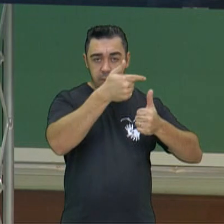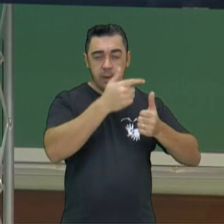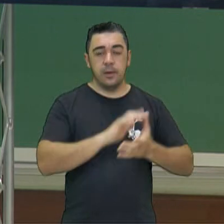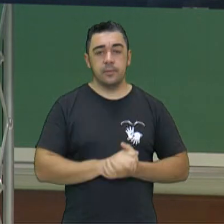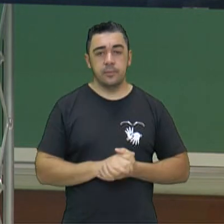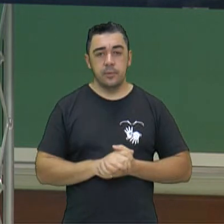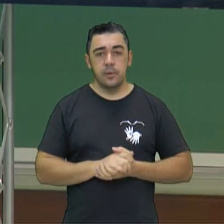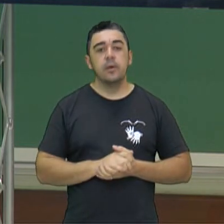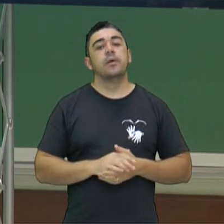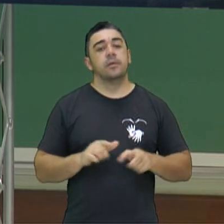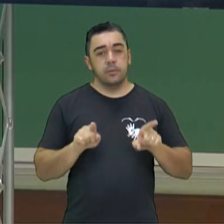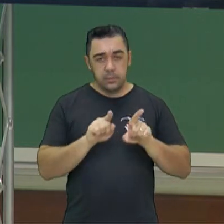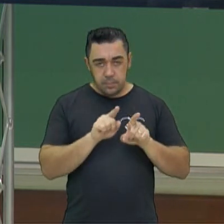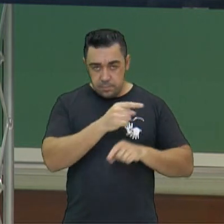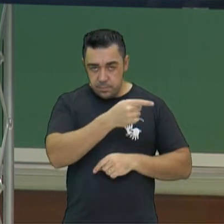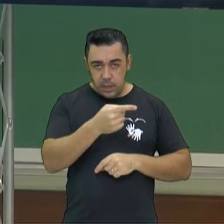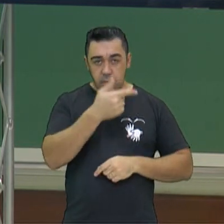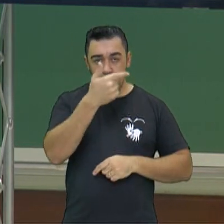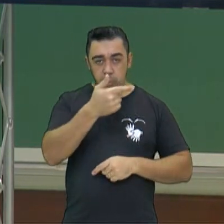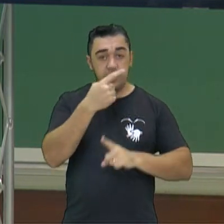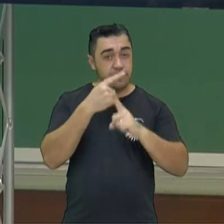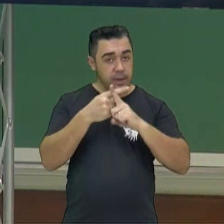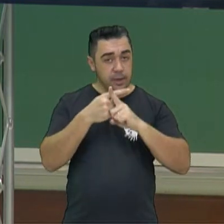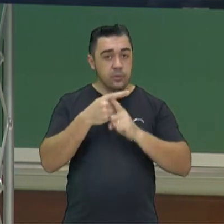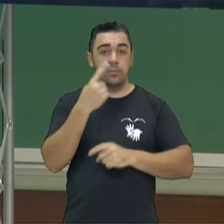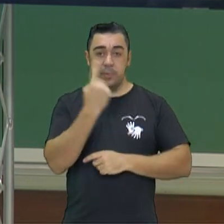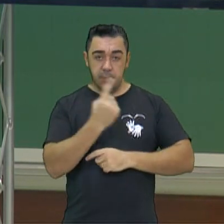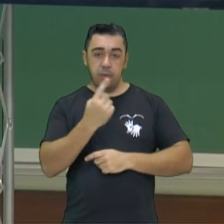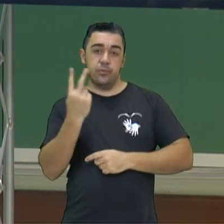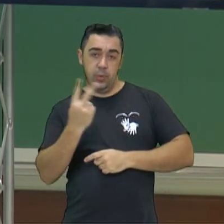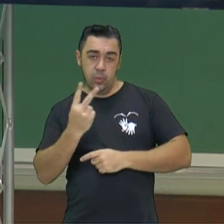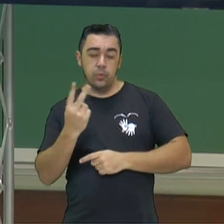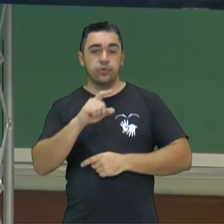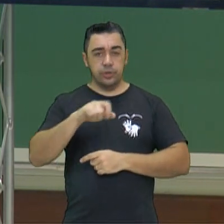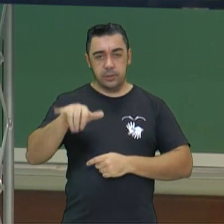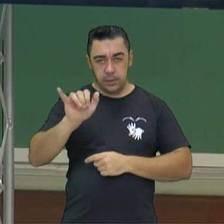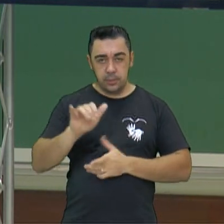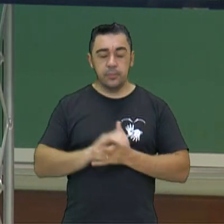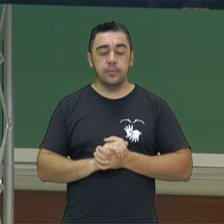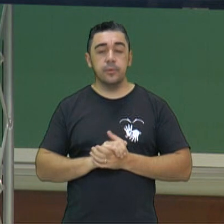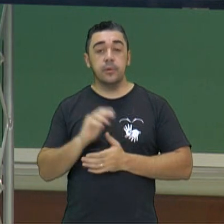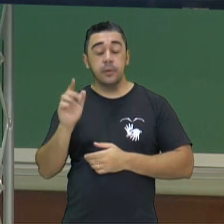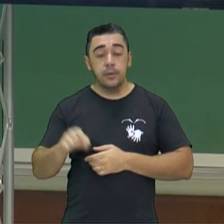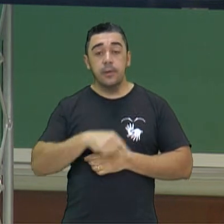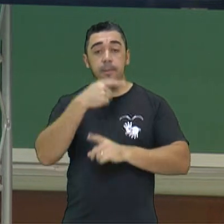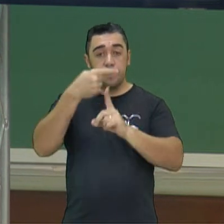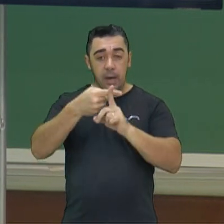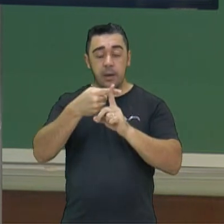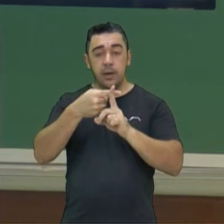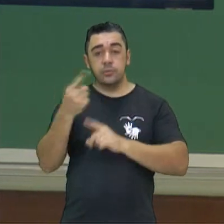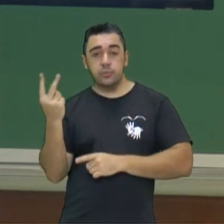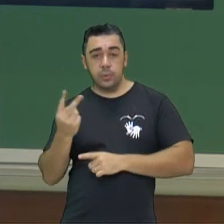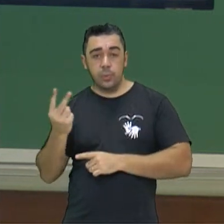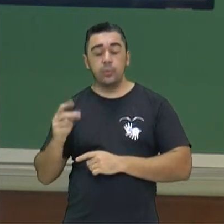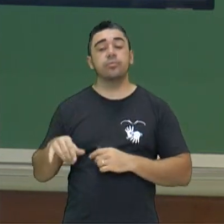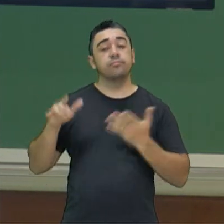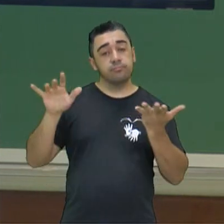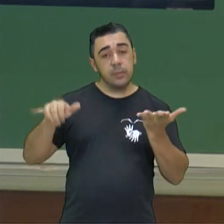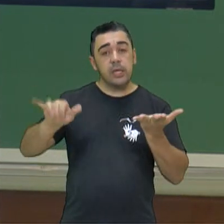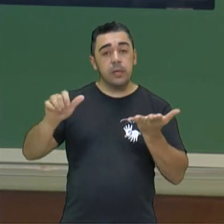duas vezes o primeiro pelo segundo, não esqueçam do sinal, que é o que está dentro do parênteses, mais o quadrado